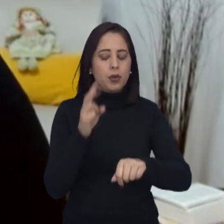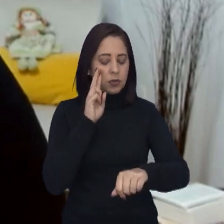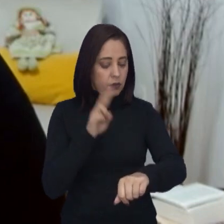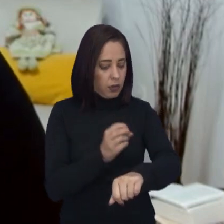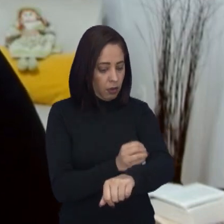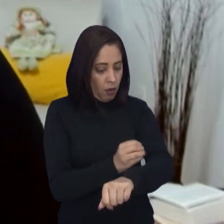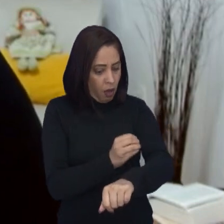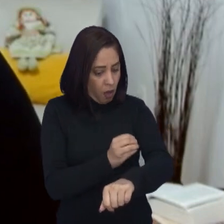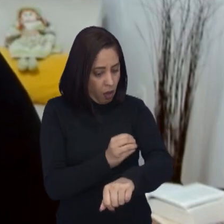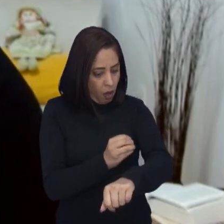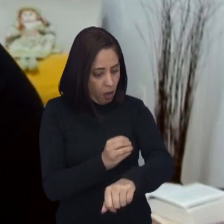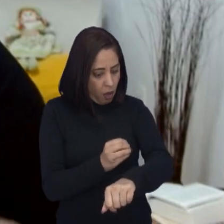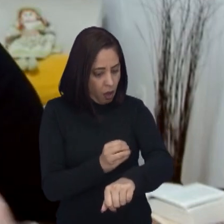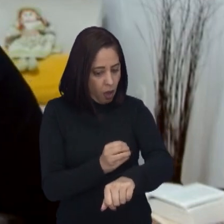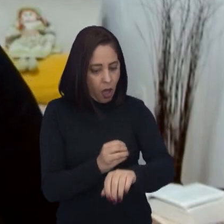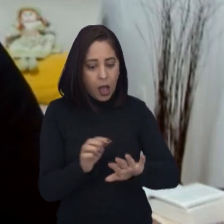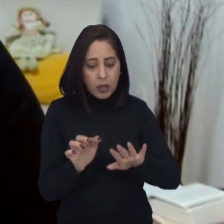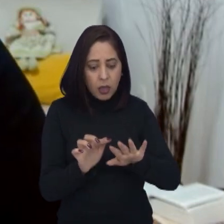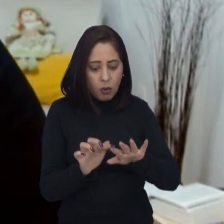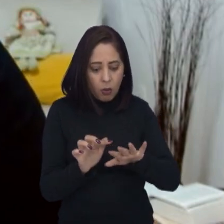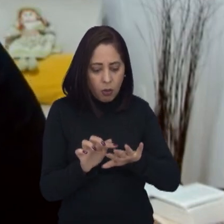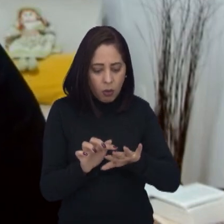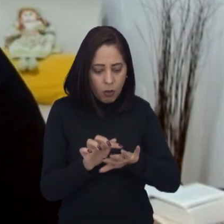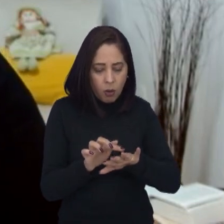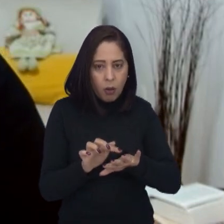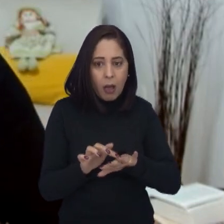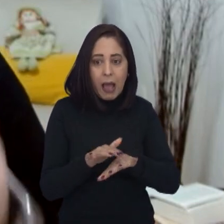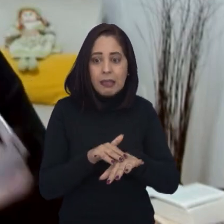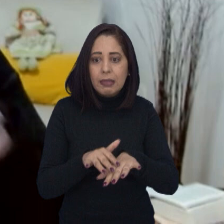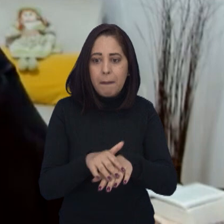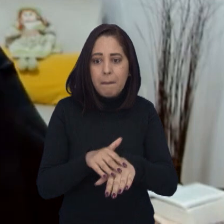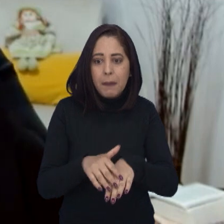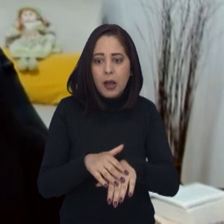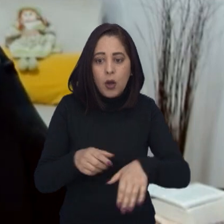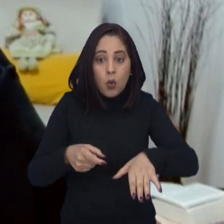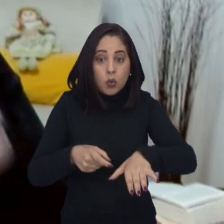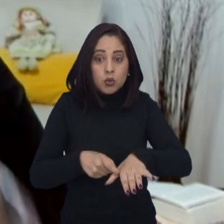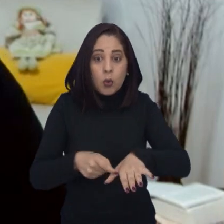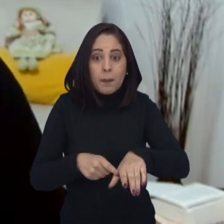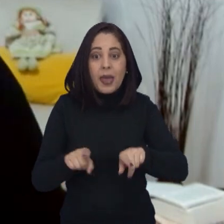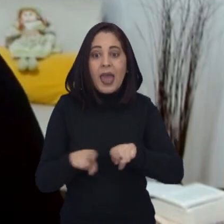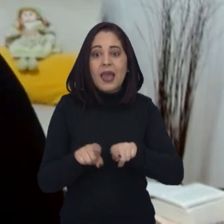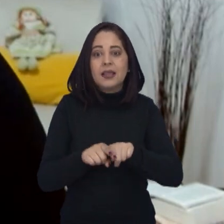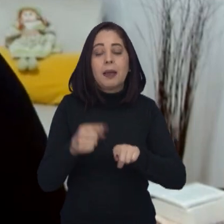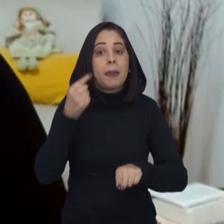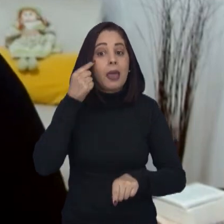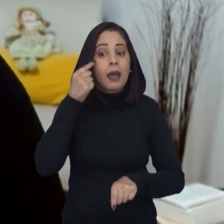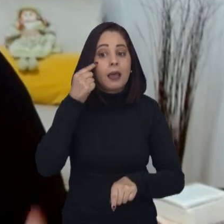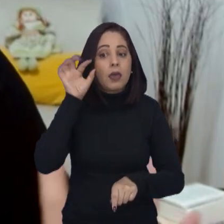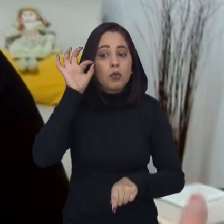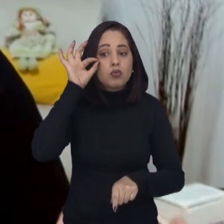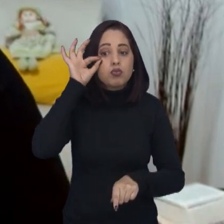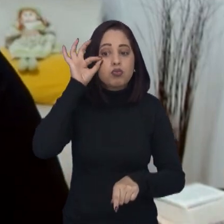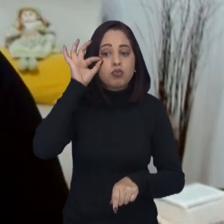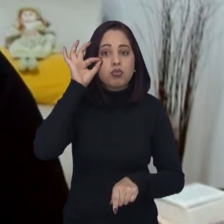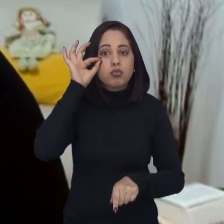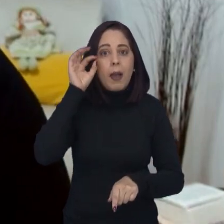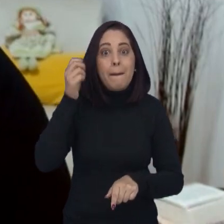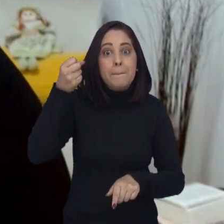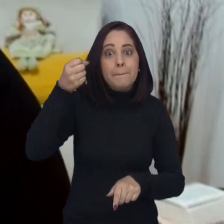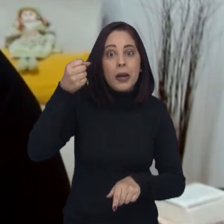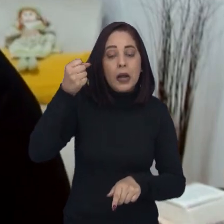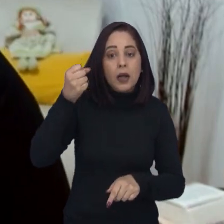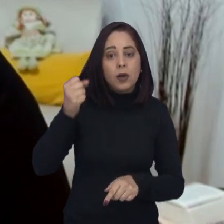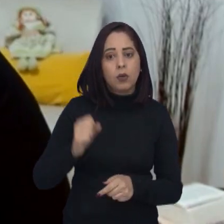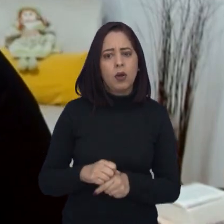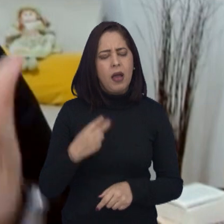manchinhas, nas pontas dos dedos, das mãos, dos pés e aqui na minha bochecha. A princípio, achei